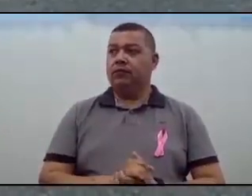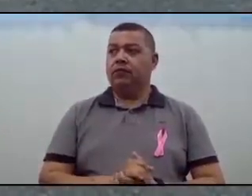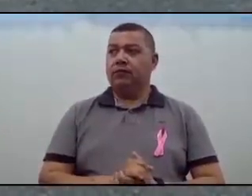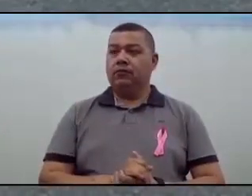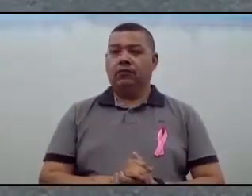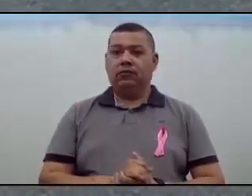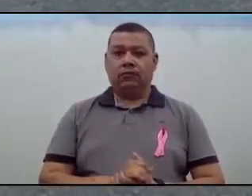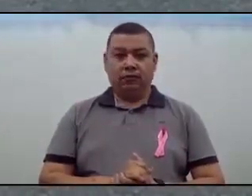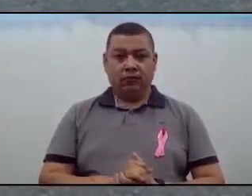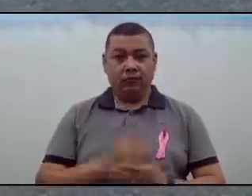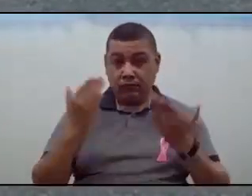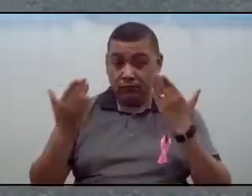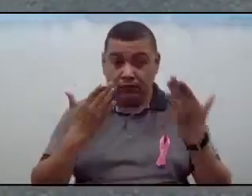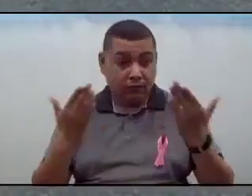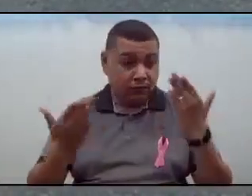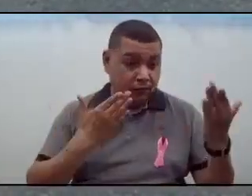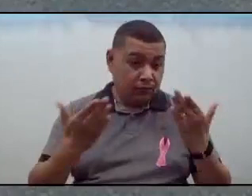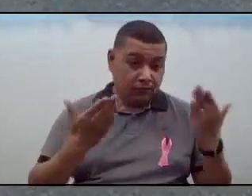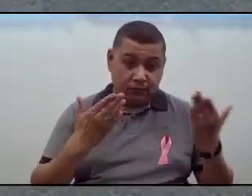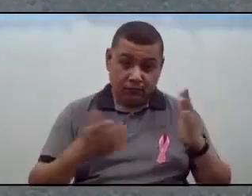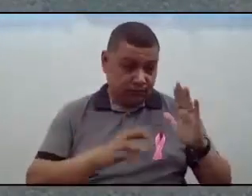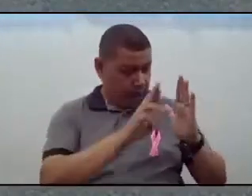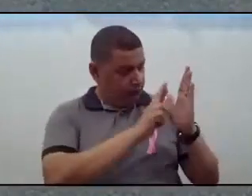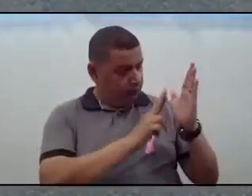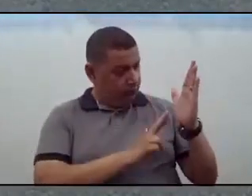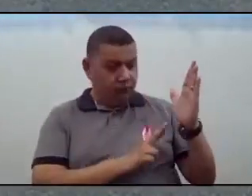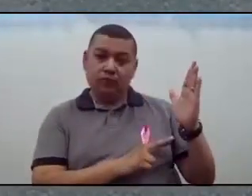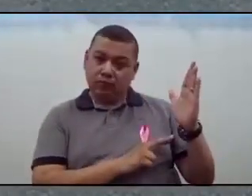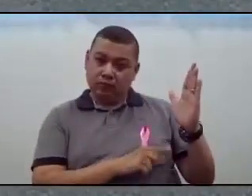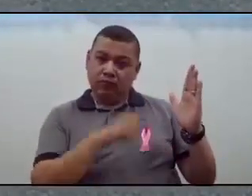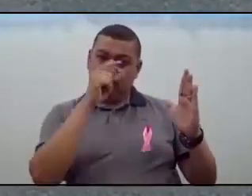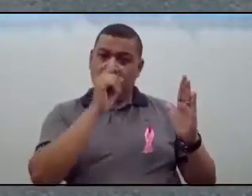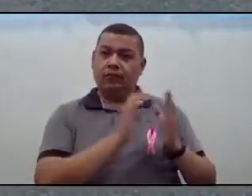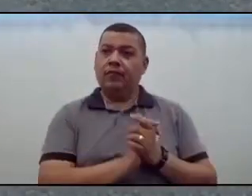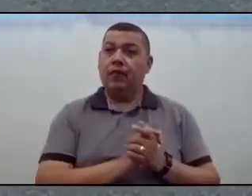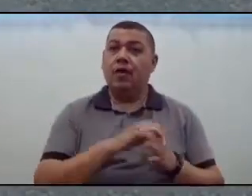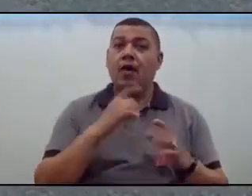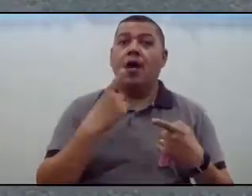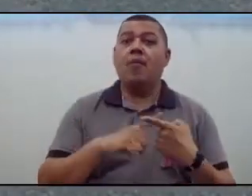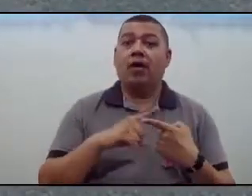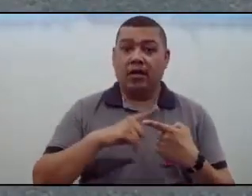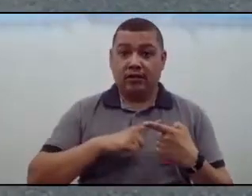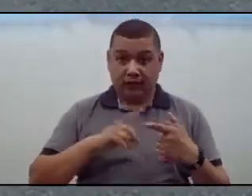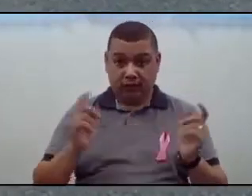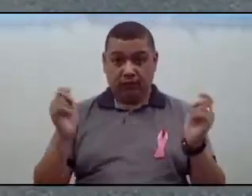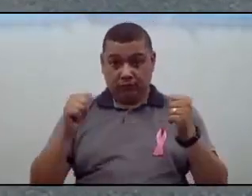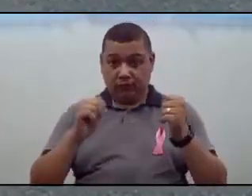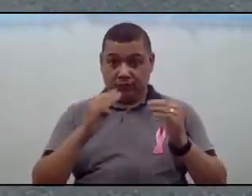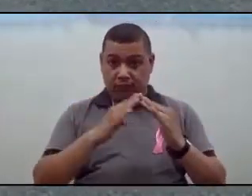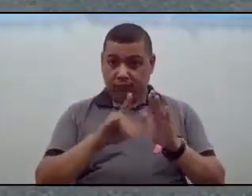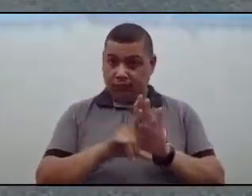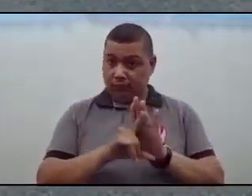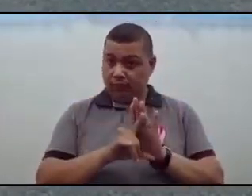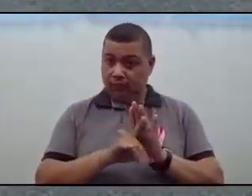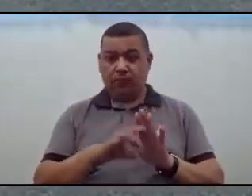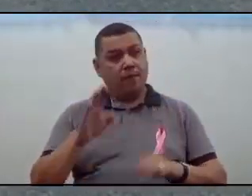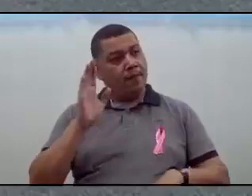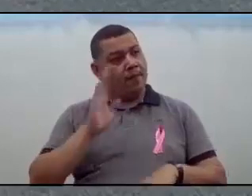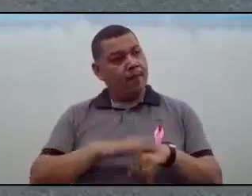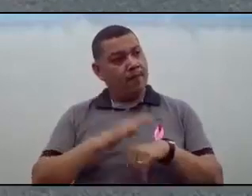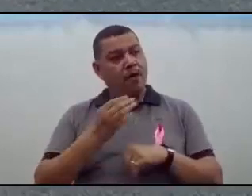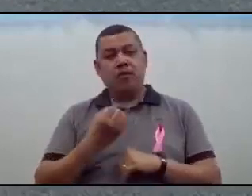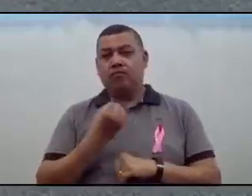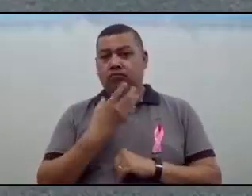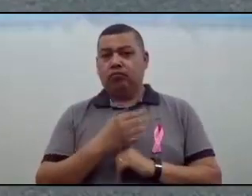venha analisar o seu regimento interno, a lei orgânica, para que possamos ter uma casa realmente mais dinâmica, atendendo